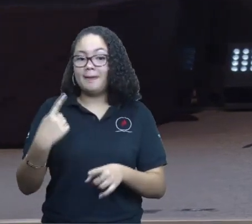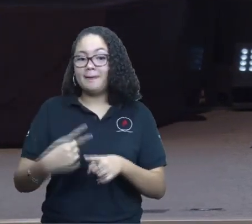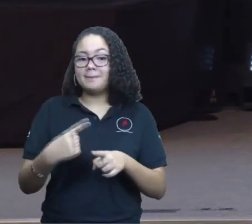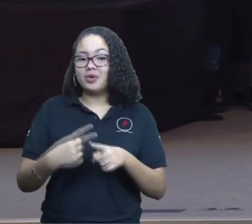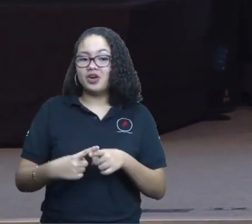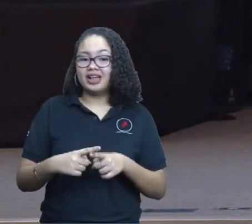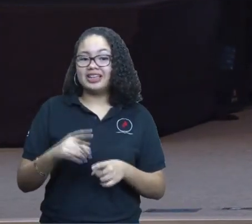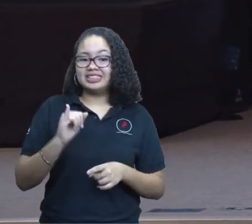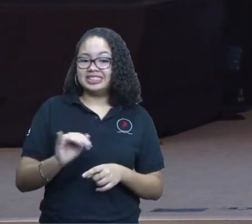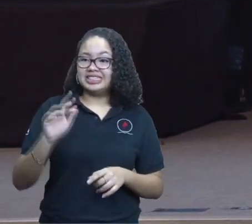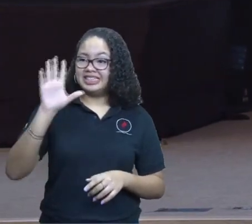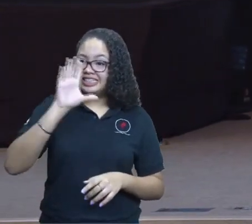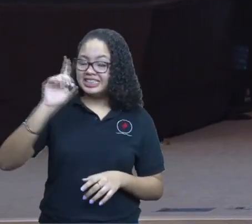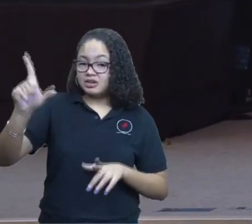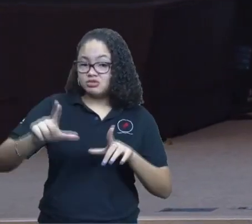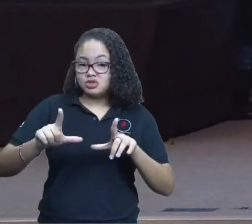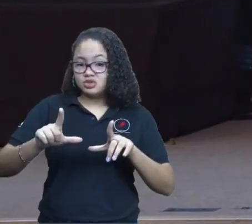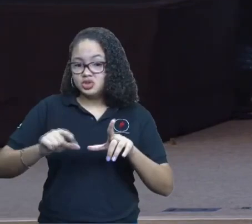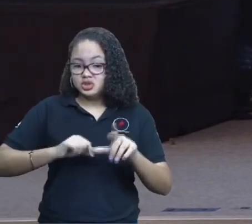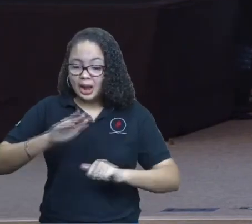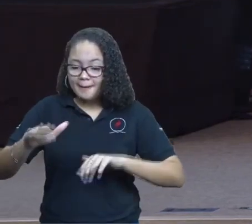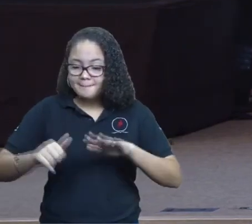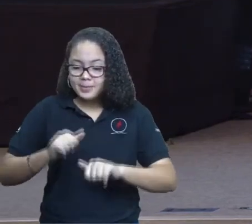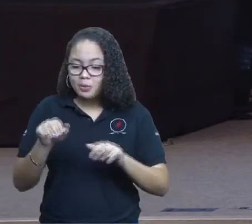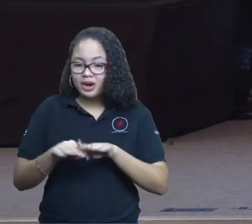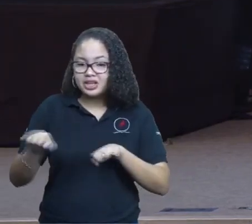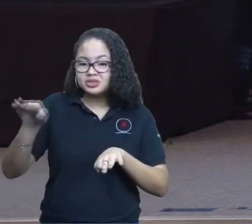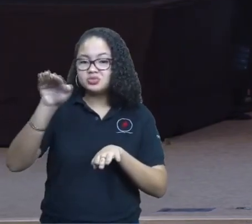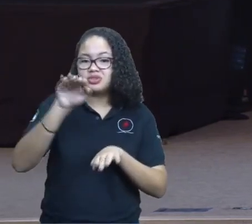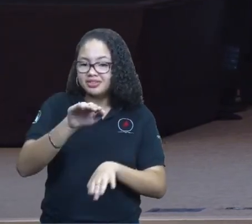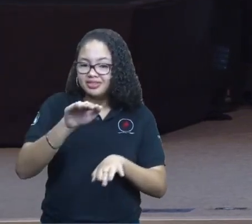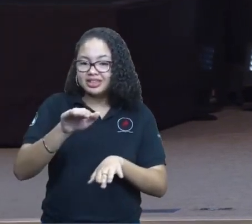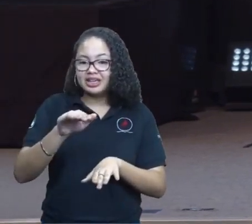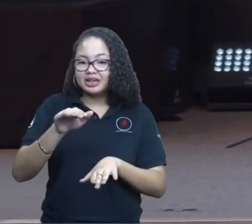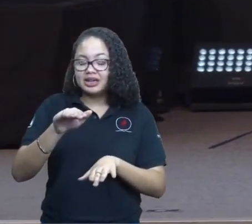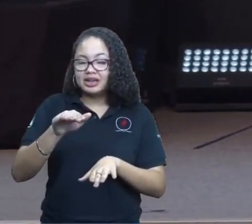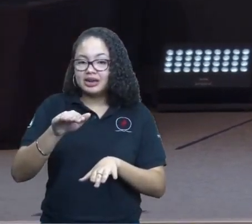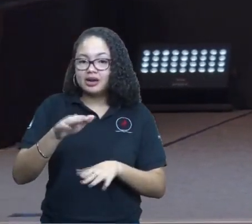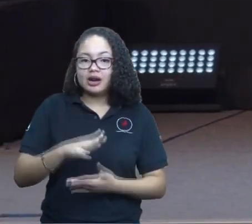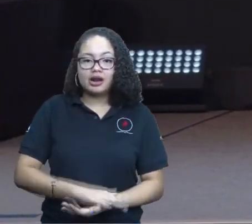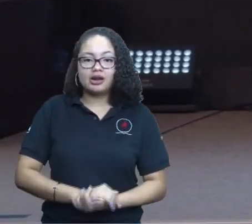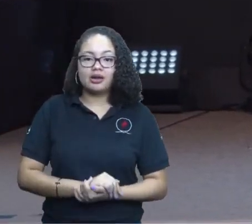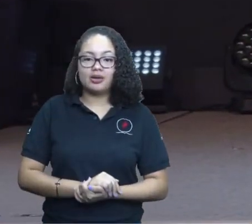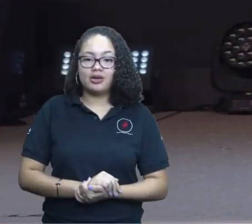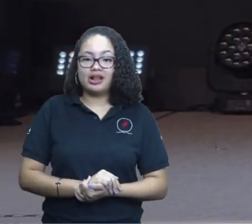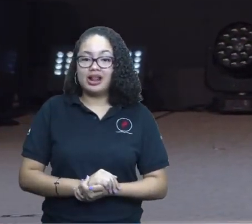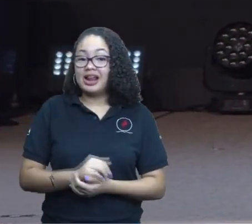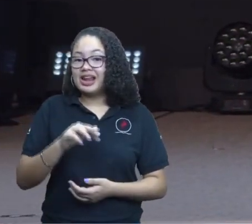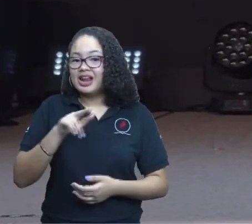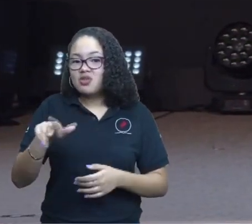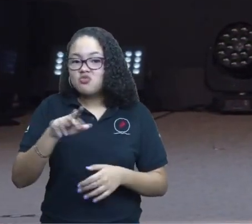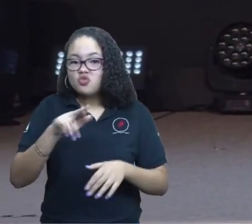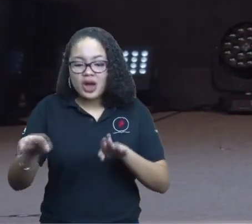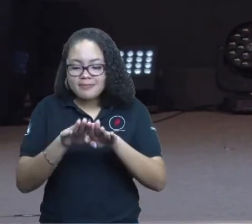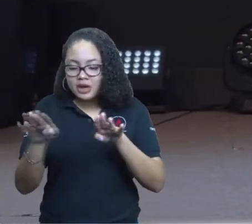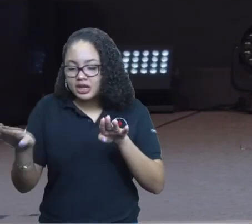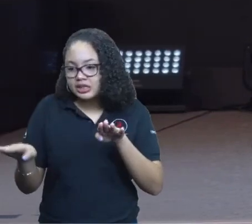Deus chamou para superfície não tem nada que tá fazendo esse tipo de mergulho